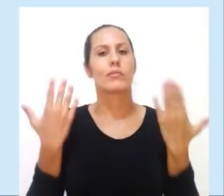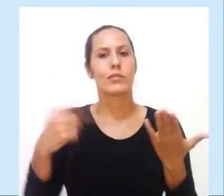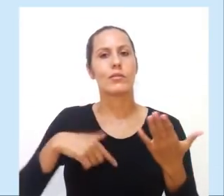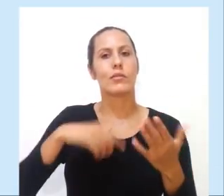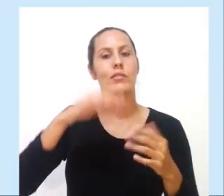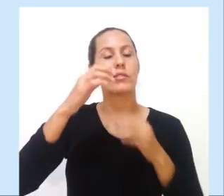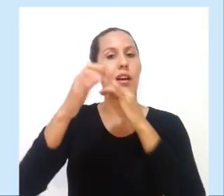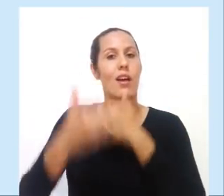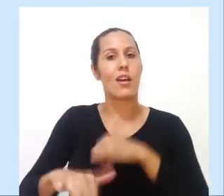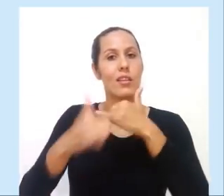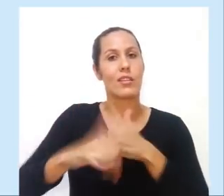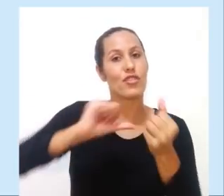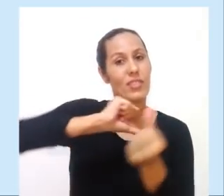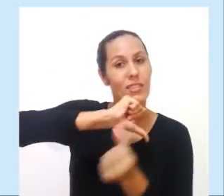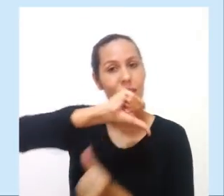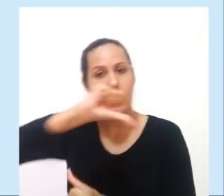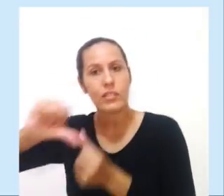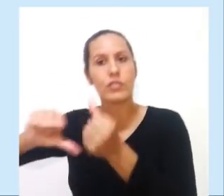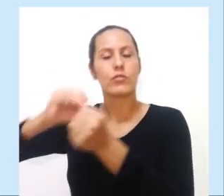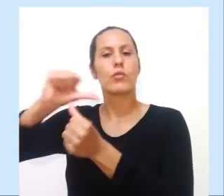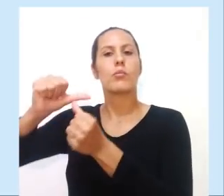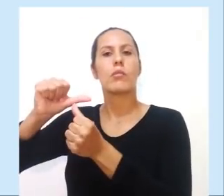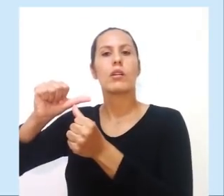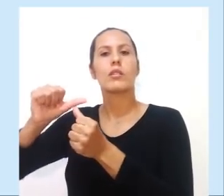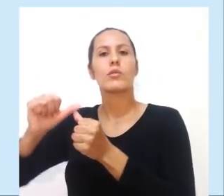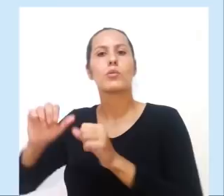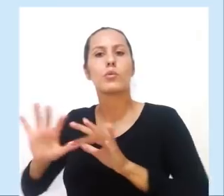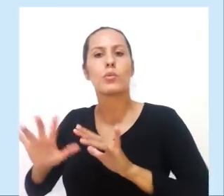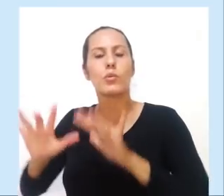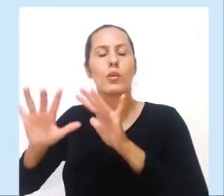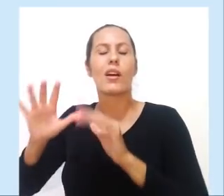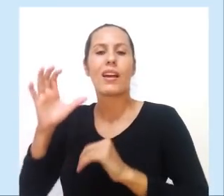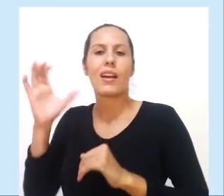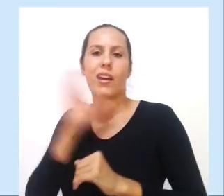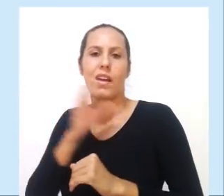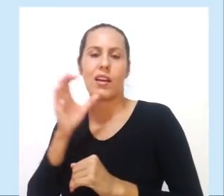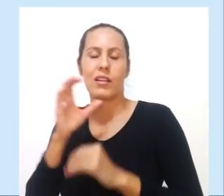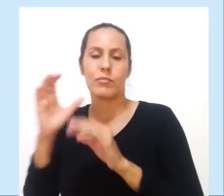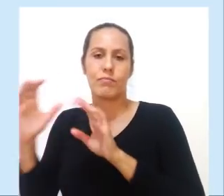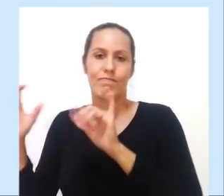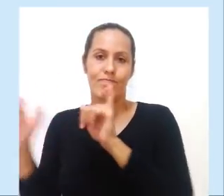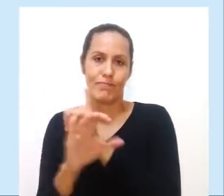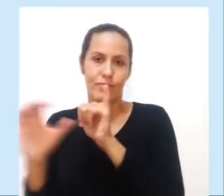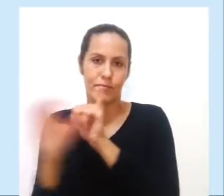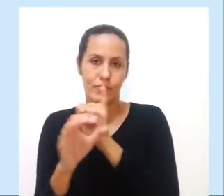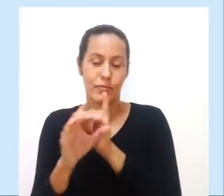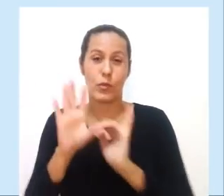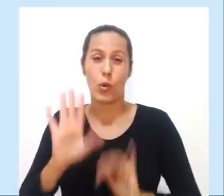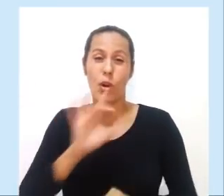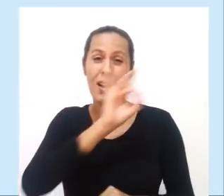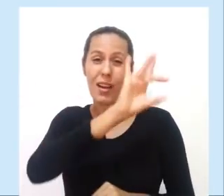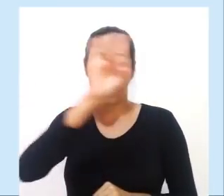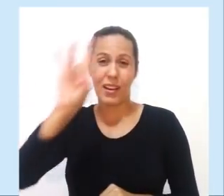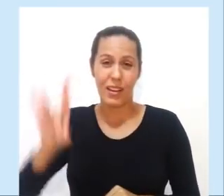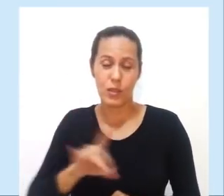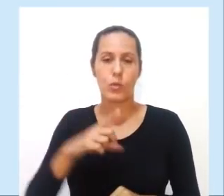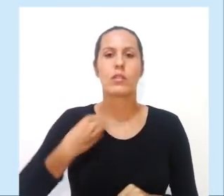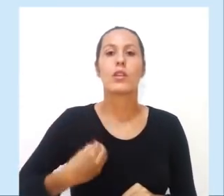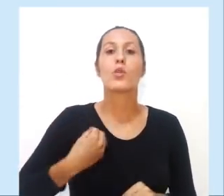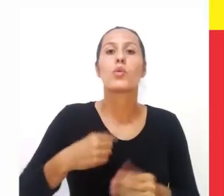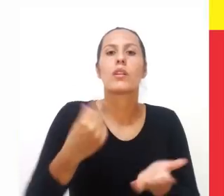vai se transformar em energia, vai se transformar em ondas de calor. Mas todos esses equipamentos, eles têm uma resistência.